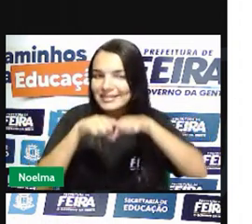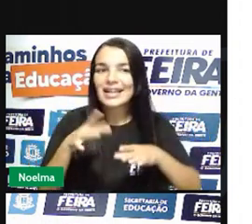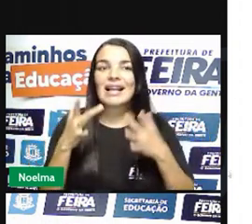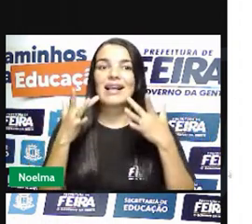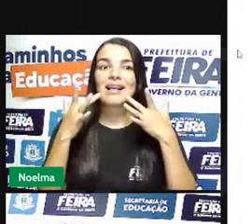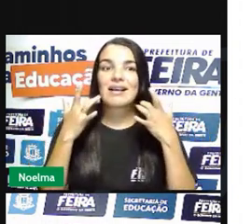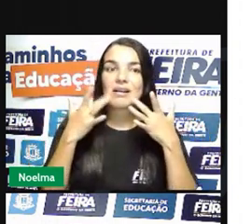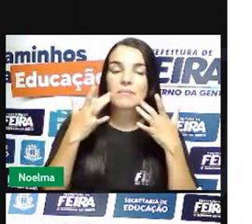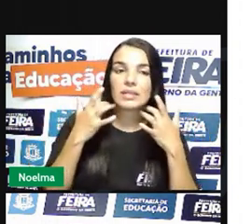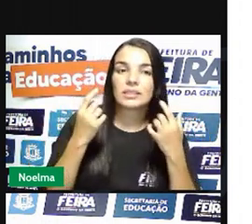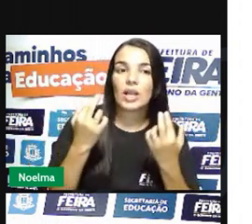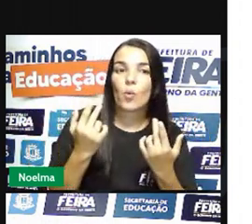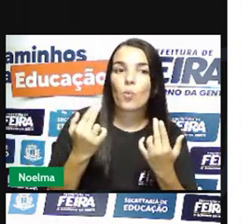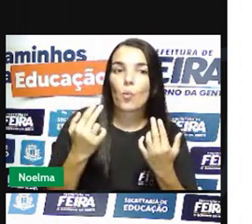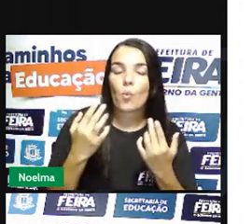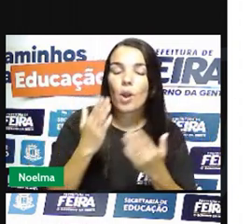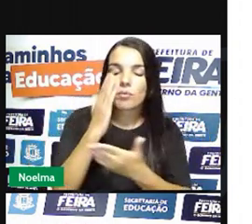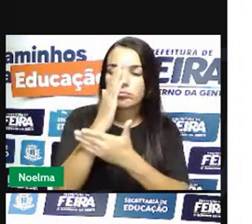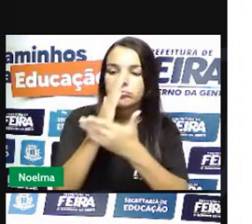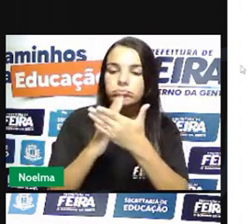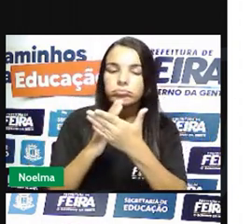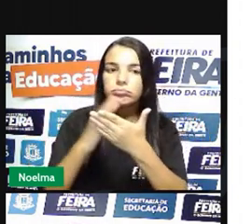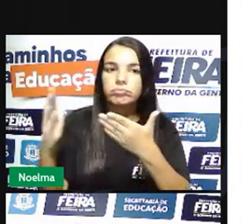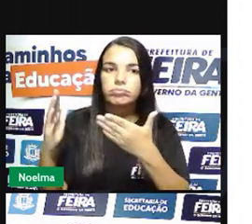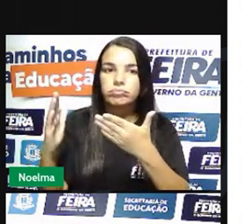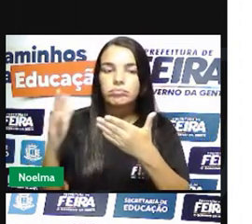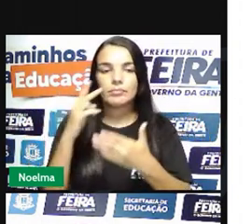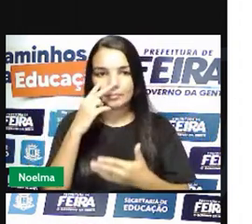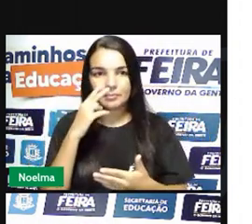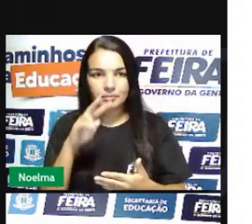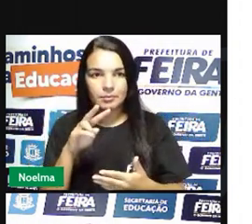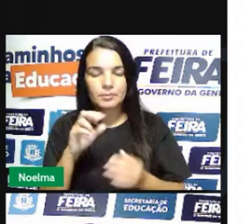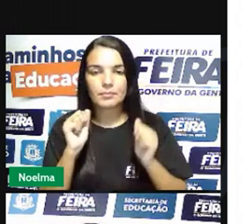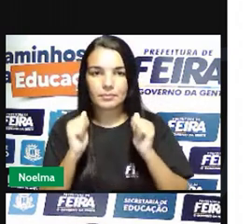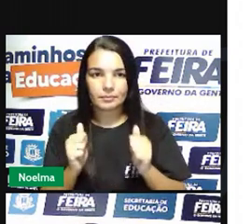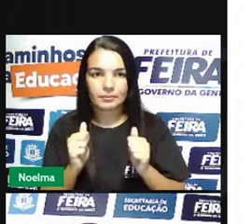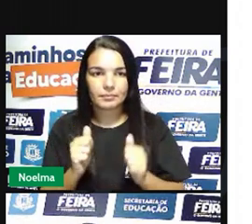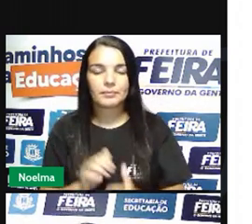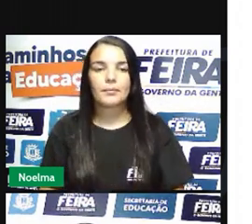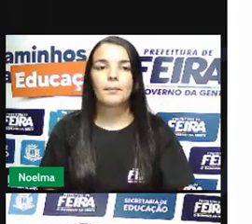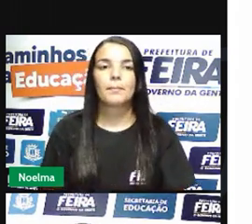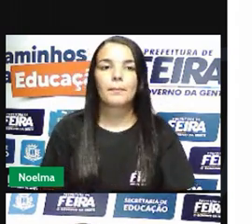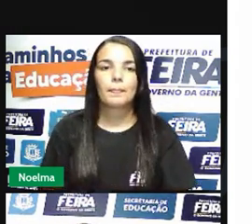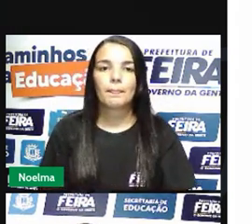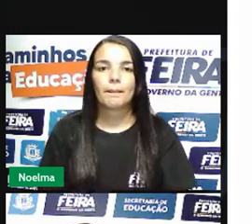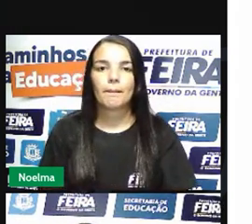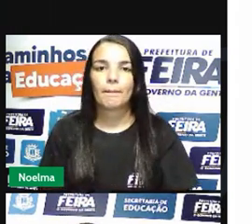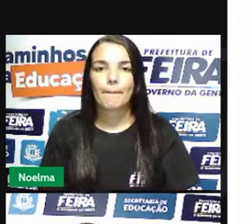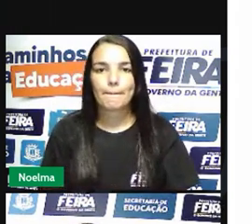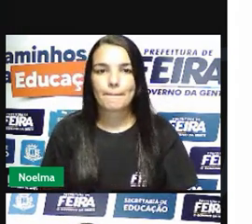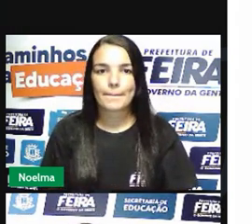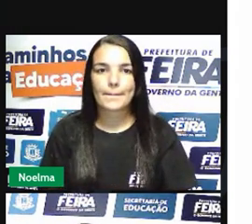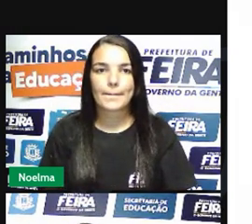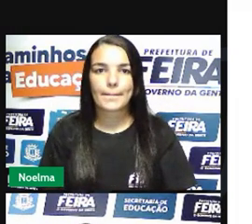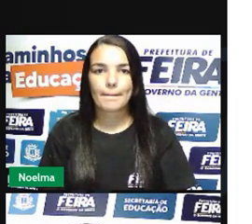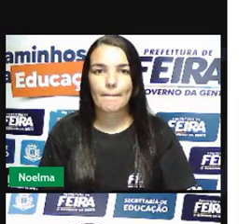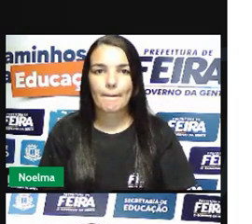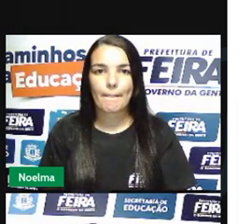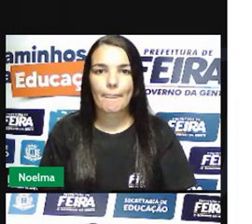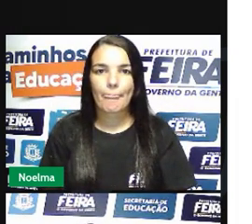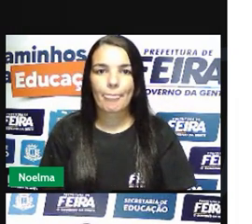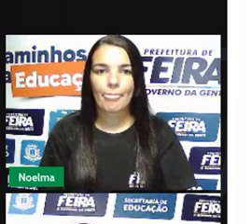representam a mesma quantidade de um inteiro se a gente pegar essa imagem aí como referência né